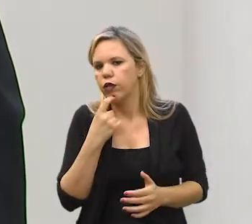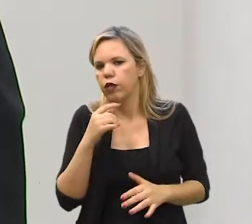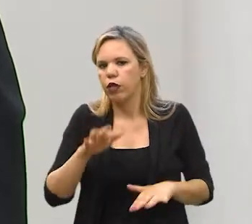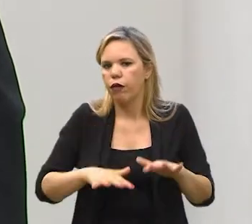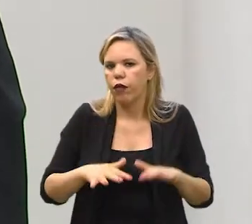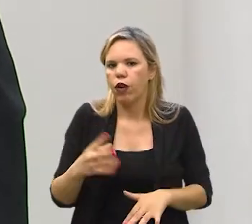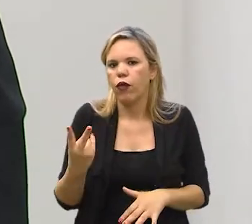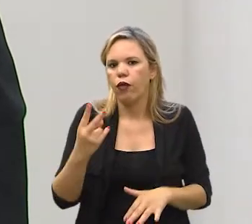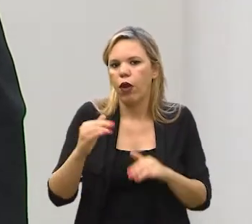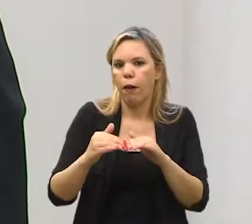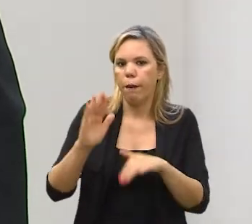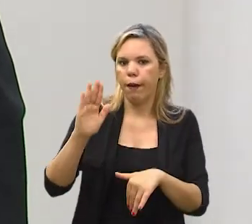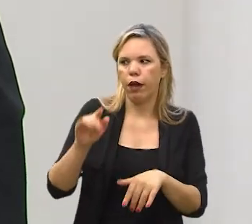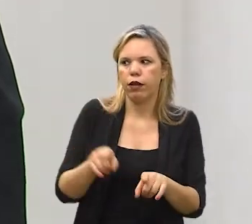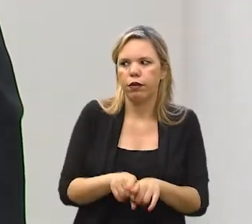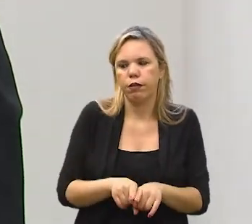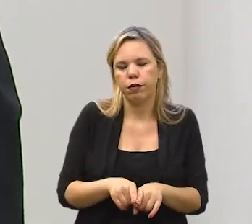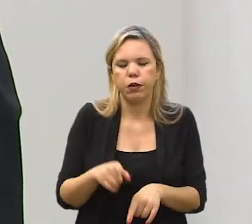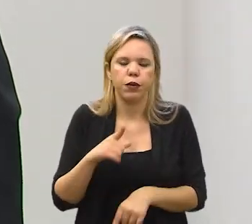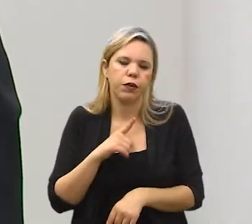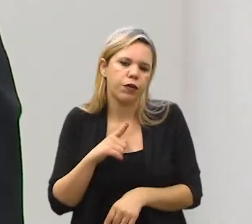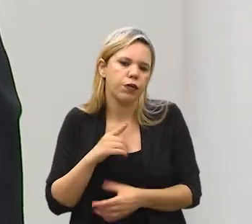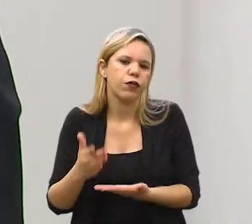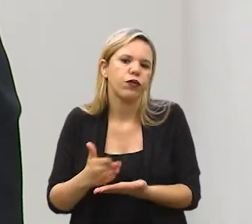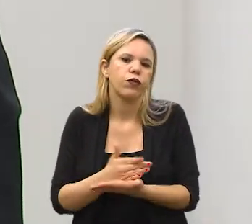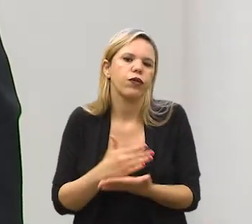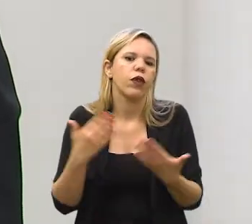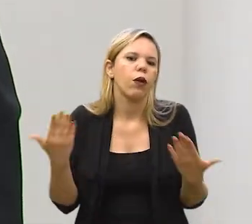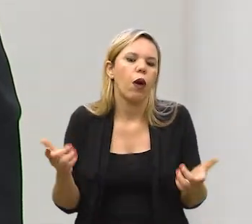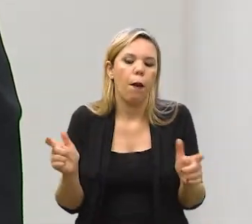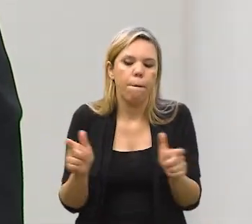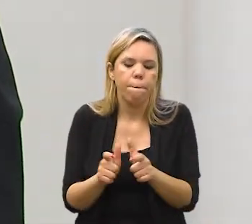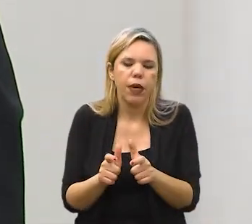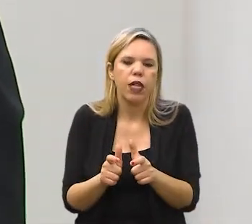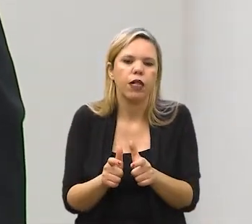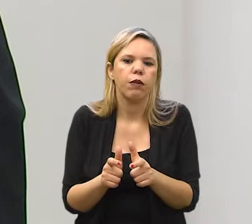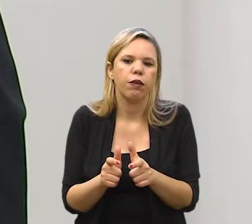talvez um valor um pouco maior também pode ter o financiamento. Qual que é o mínimo